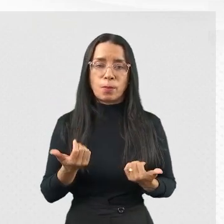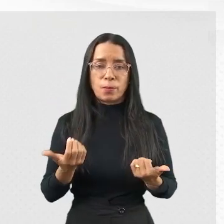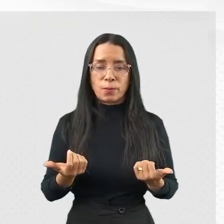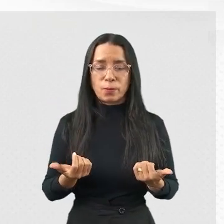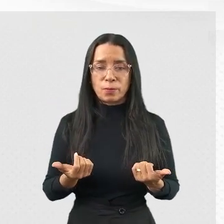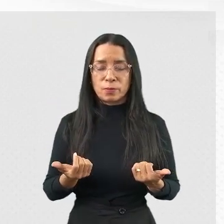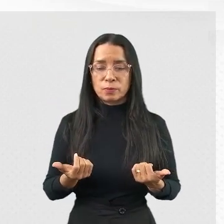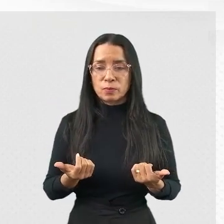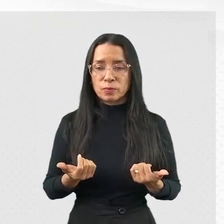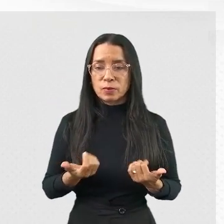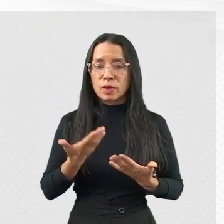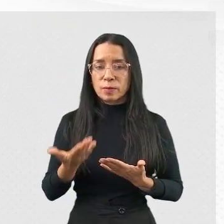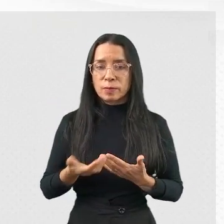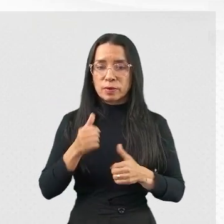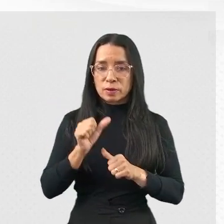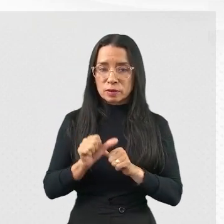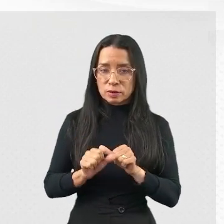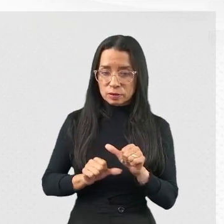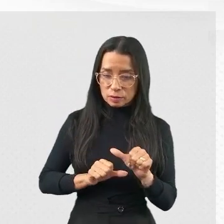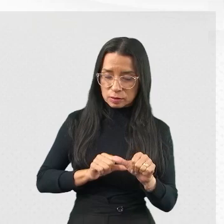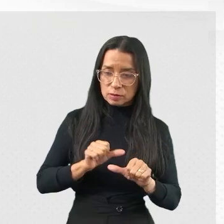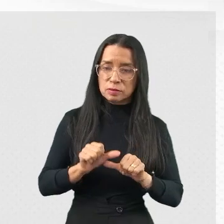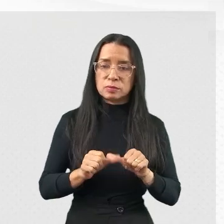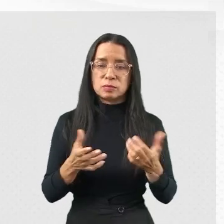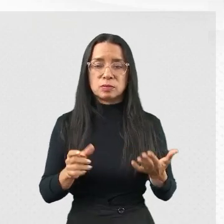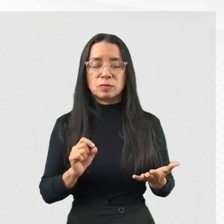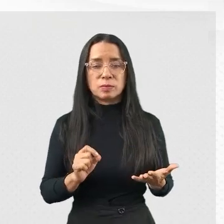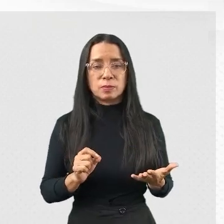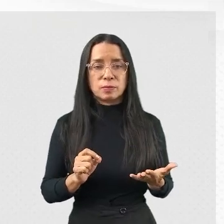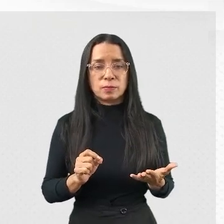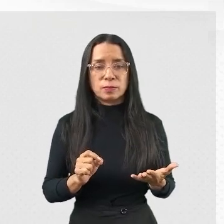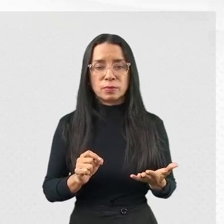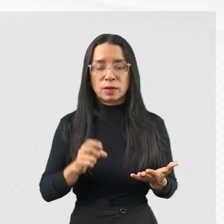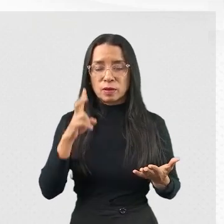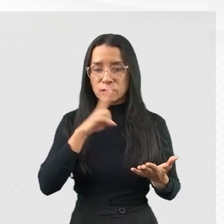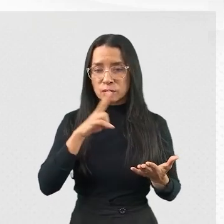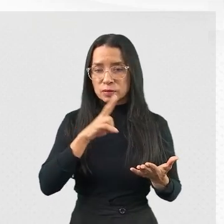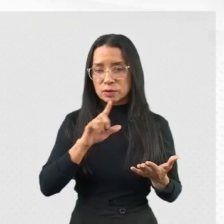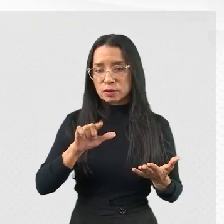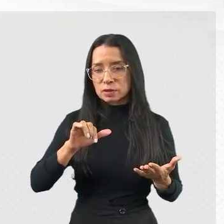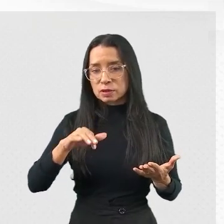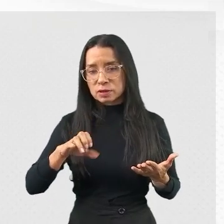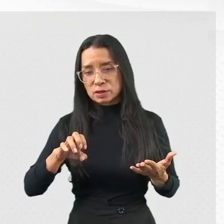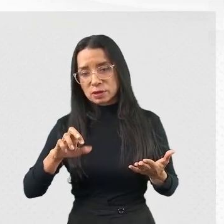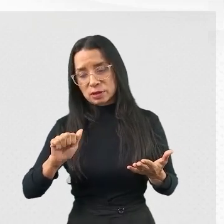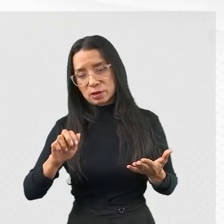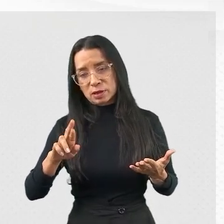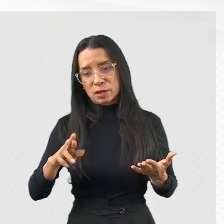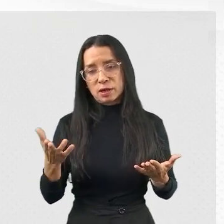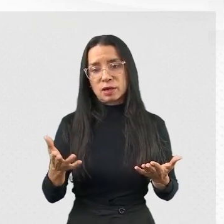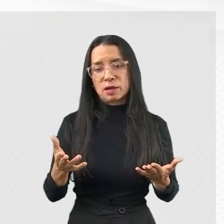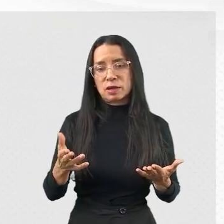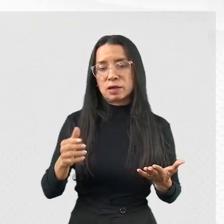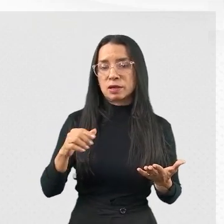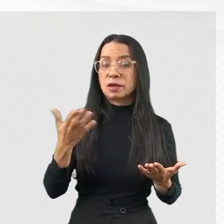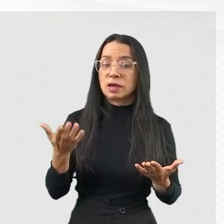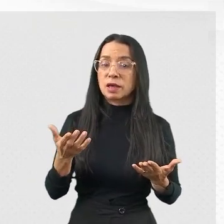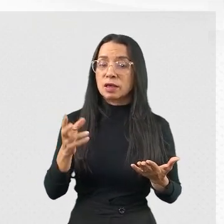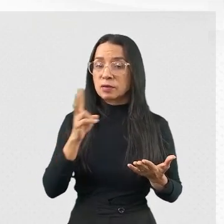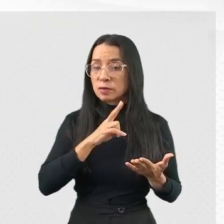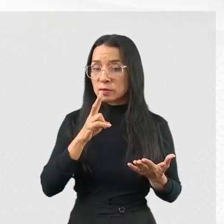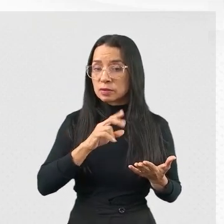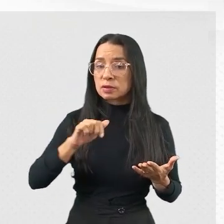você converter, para você transformar velocidade linear e velocidade angular ou vice-versa,